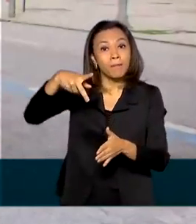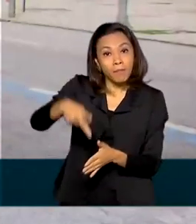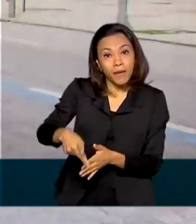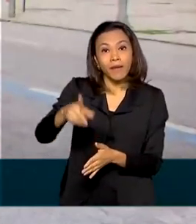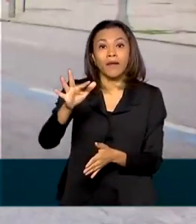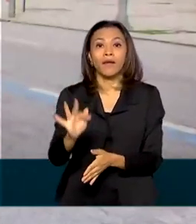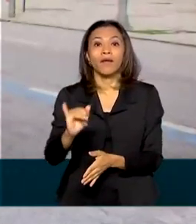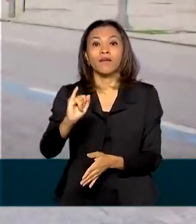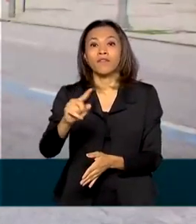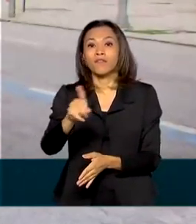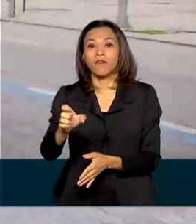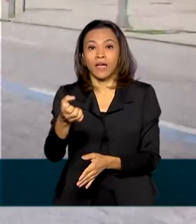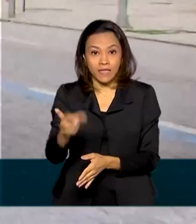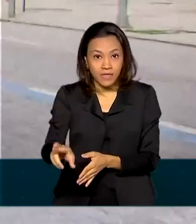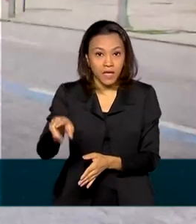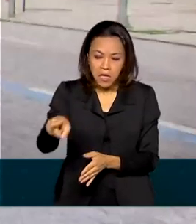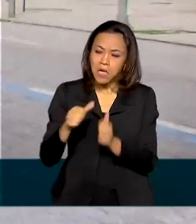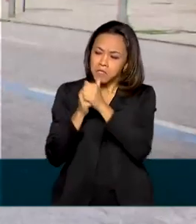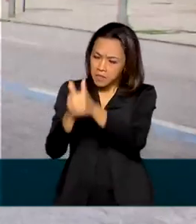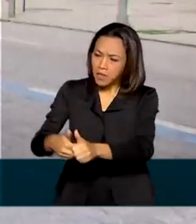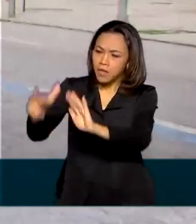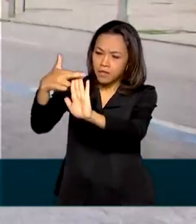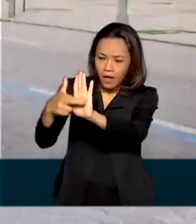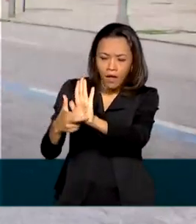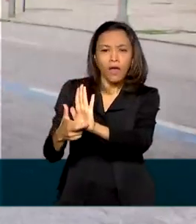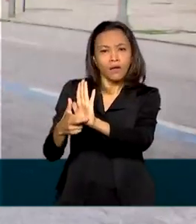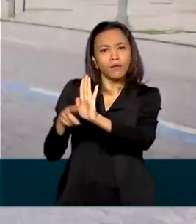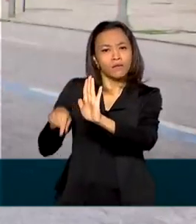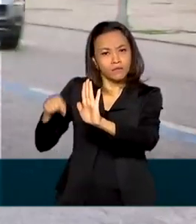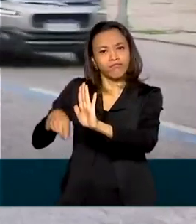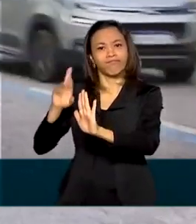na fabricação desse imunizante atendem ao protocolo exigido pela Anvisa. Voltamos com você, Renata.